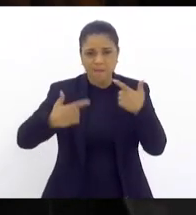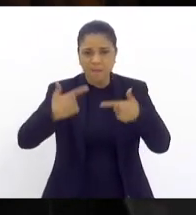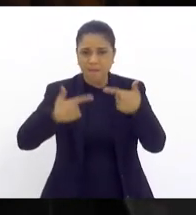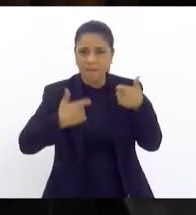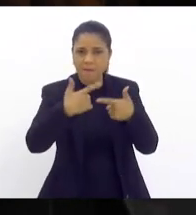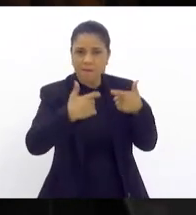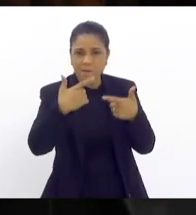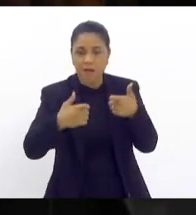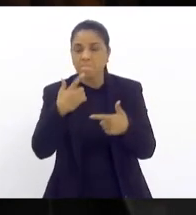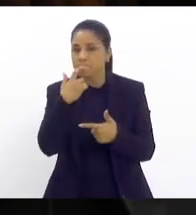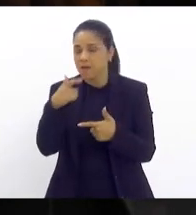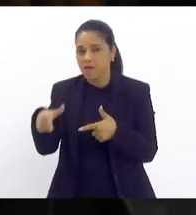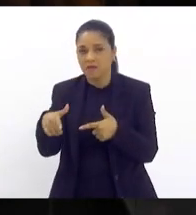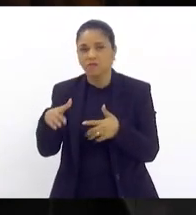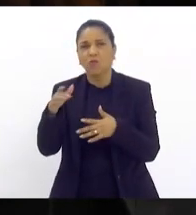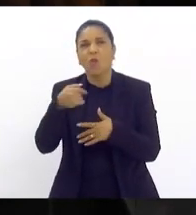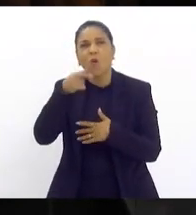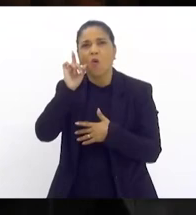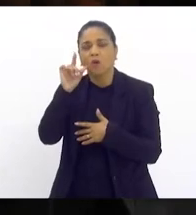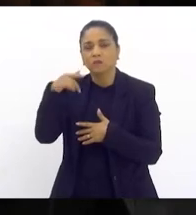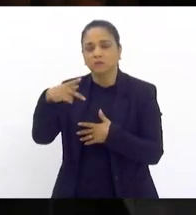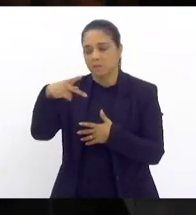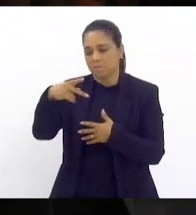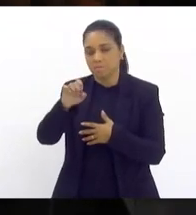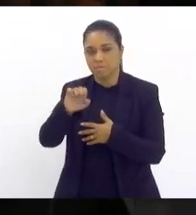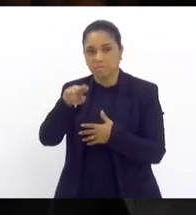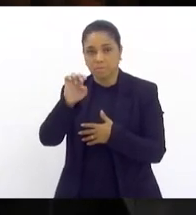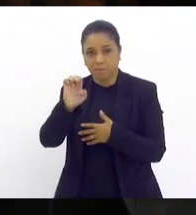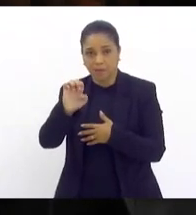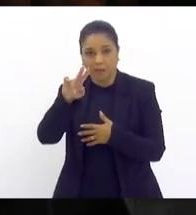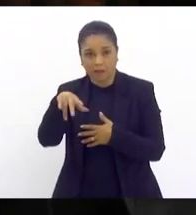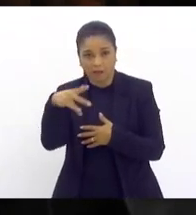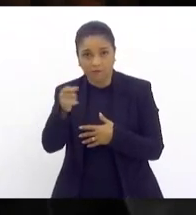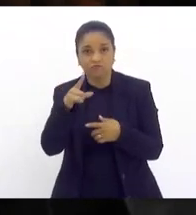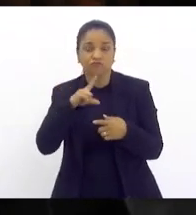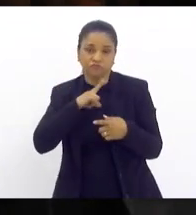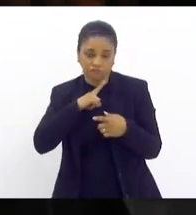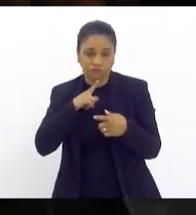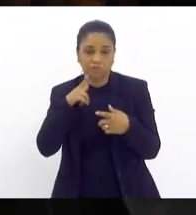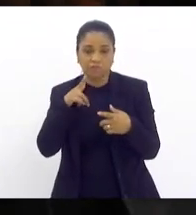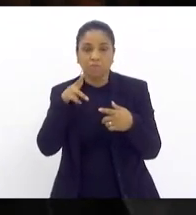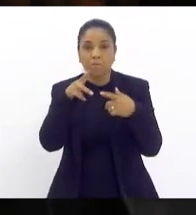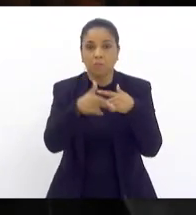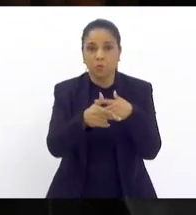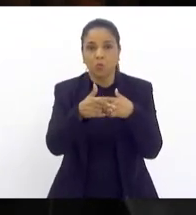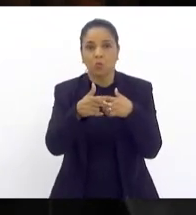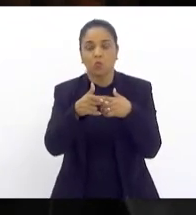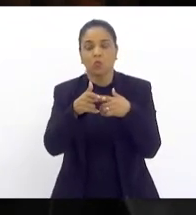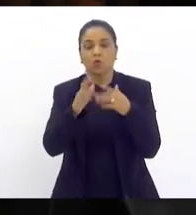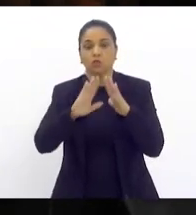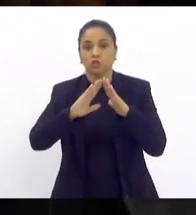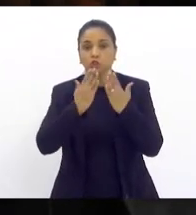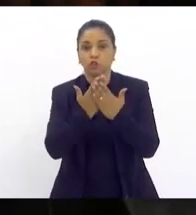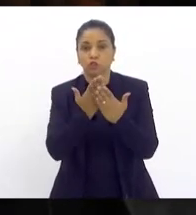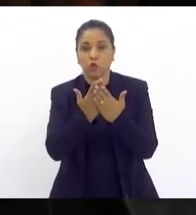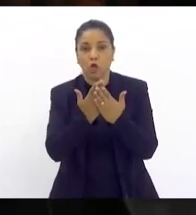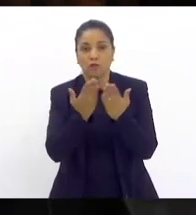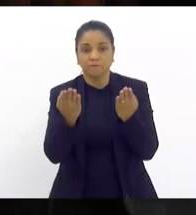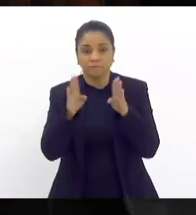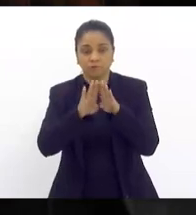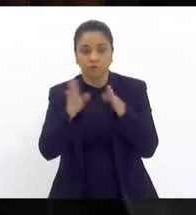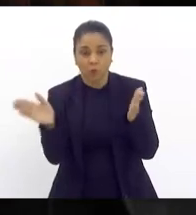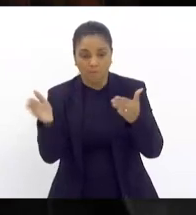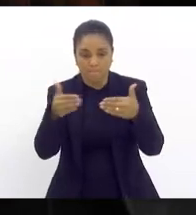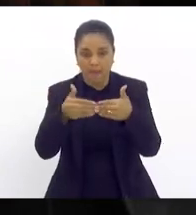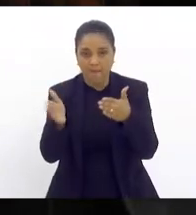ontem mesmo na Penha a gente teve a interrupção de diversas aulas então é muito